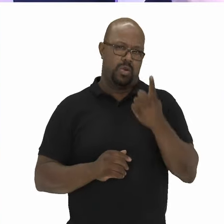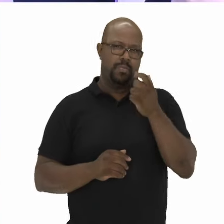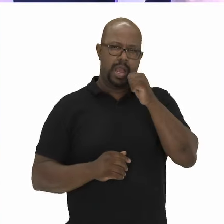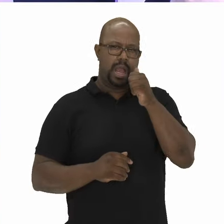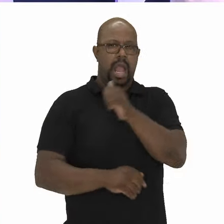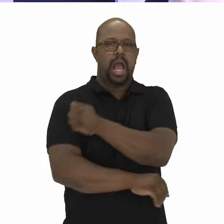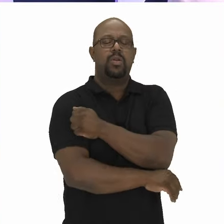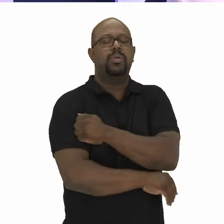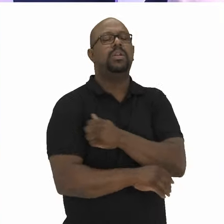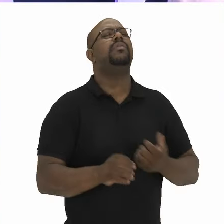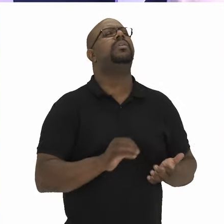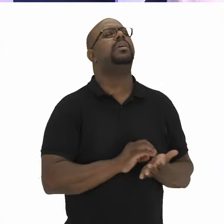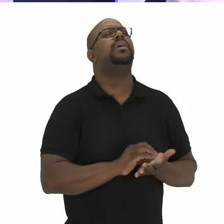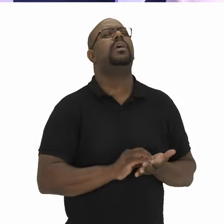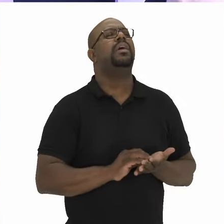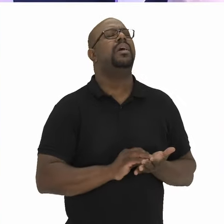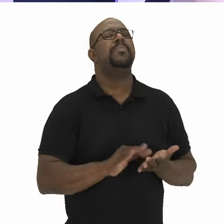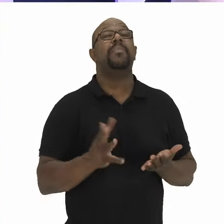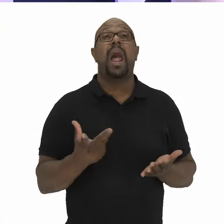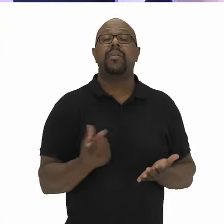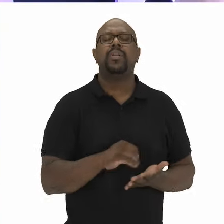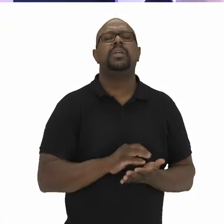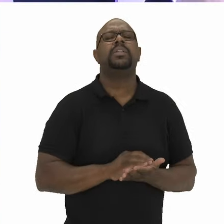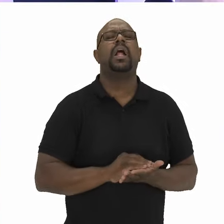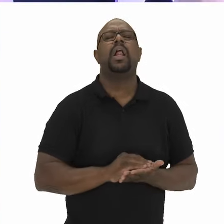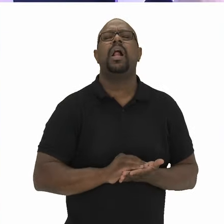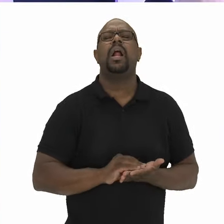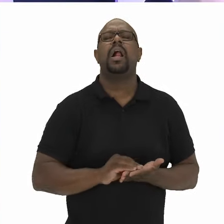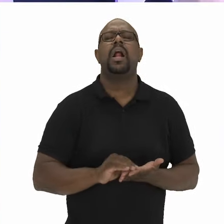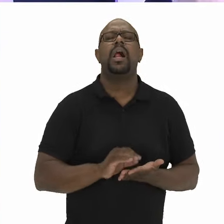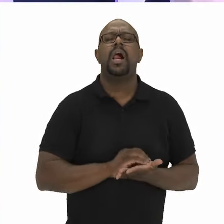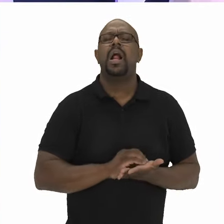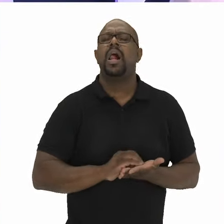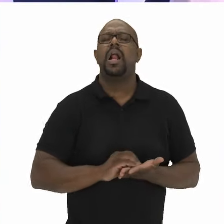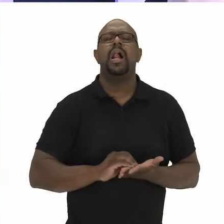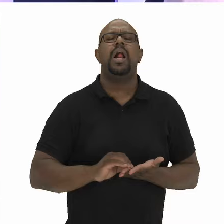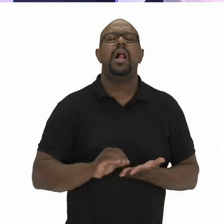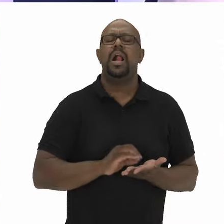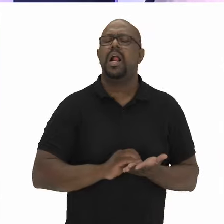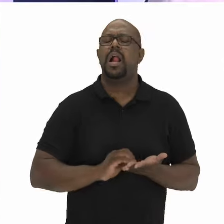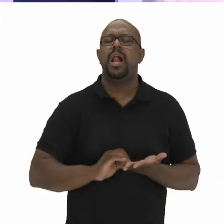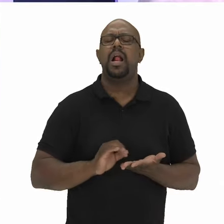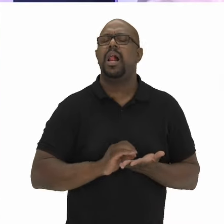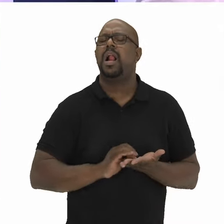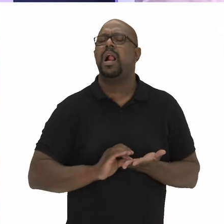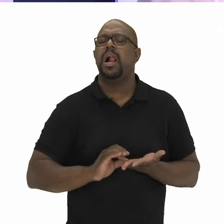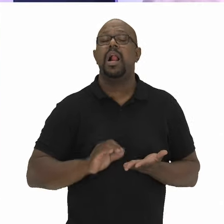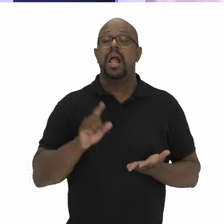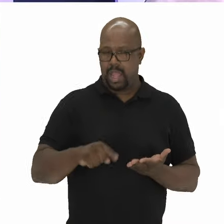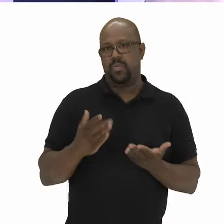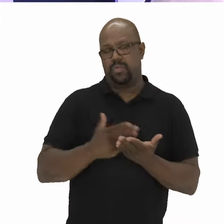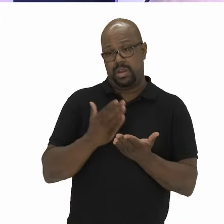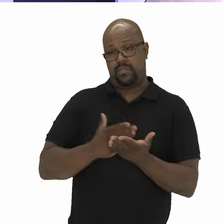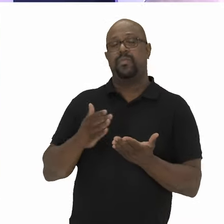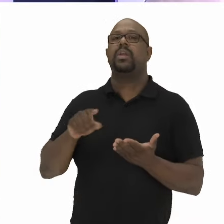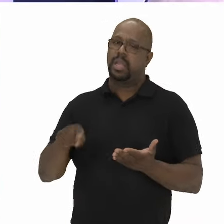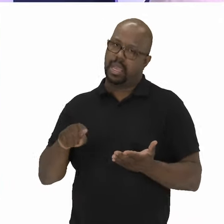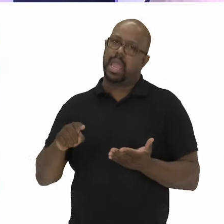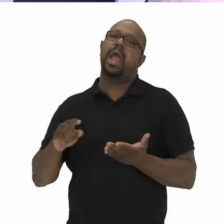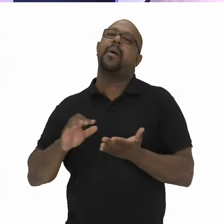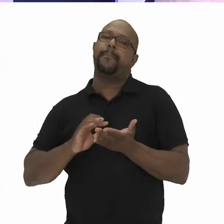e uma das alunas fez uma leitura maravilhosa pra gente na hora e era e é um livro que é